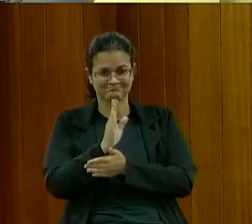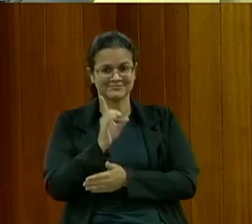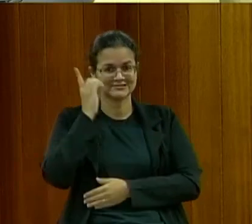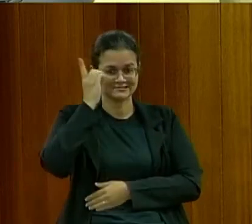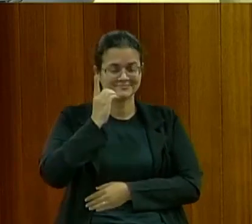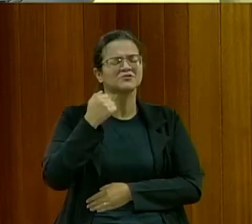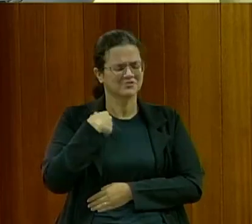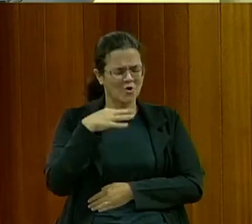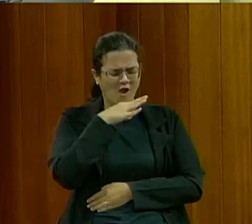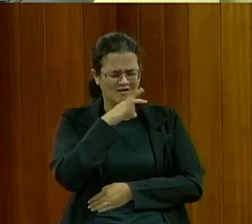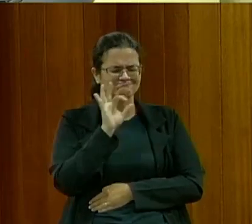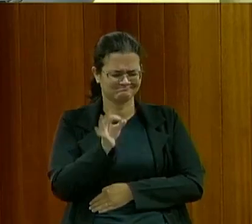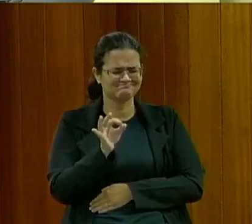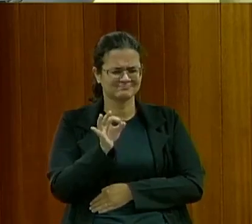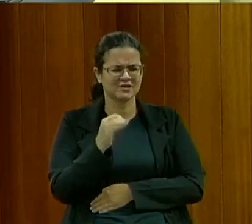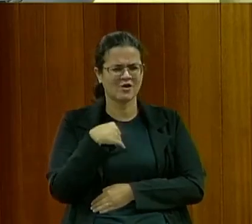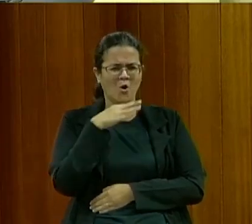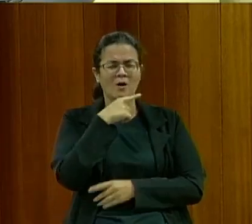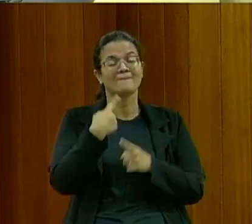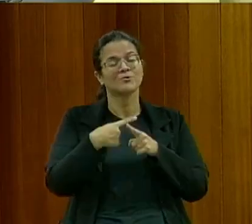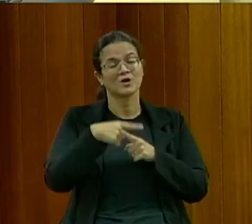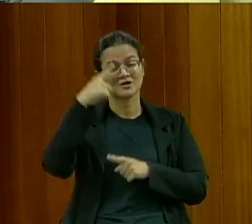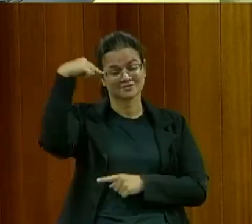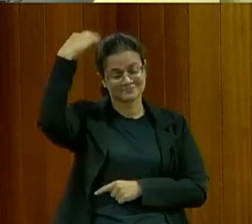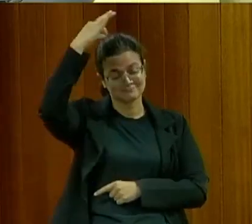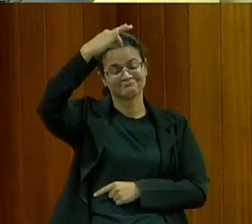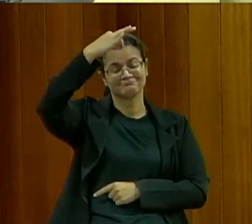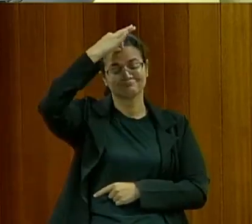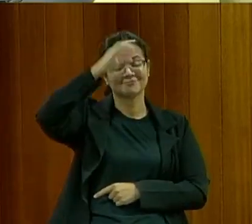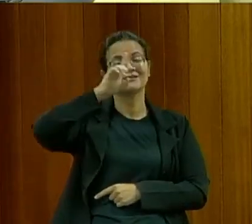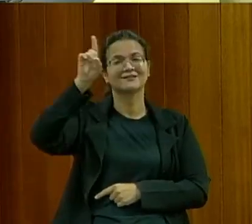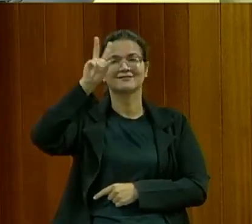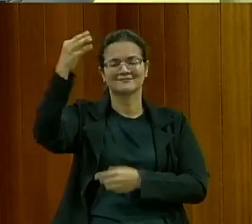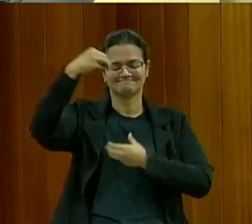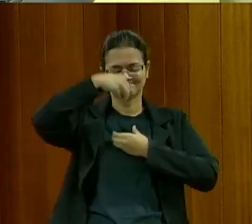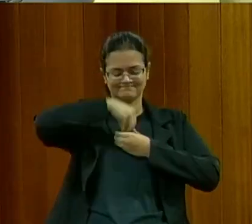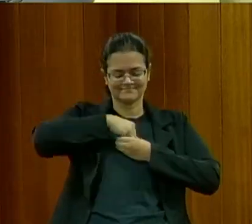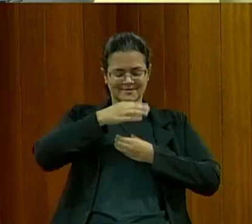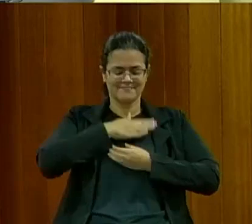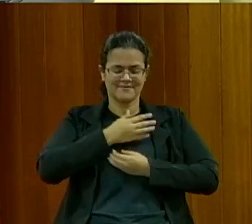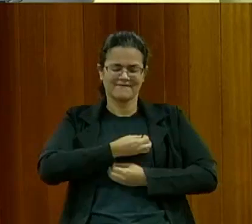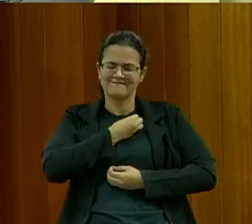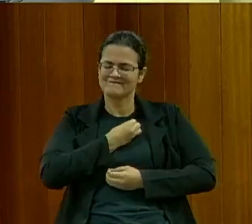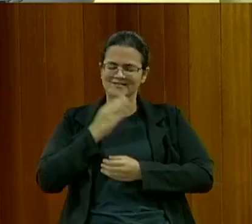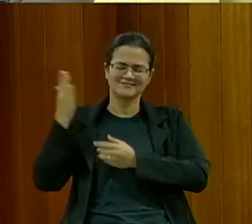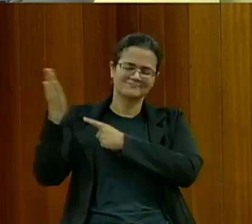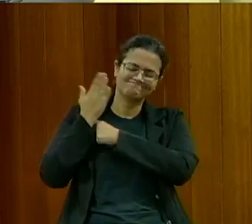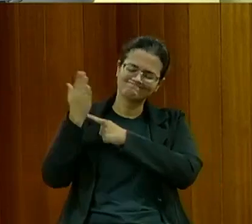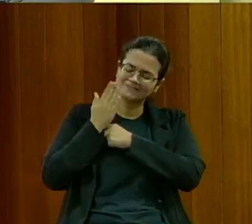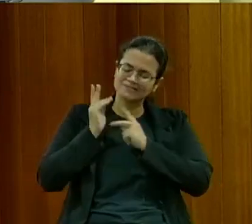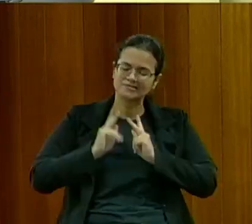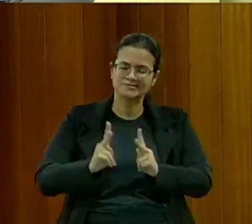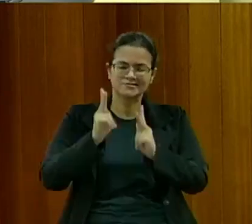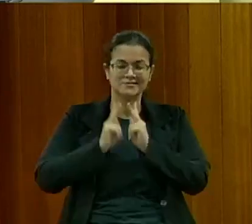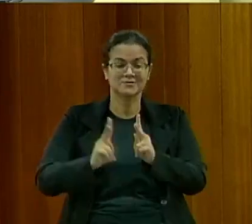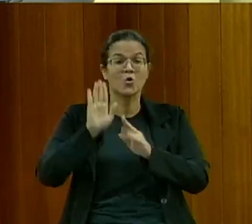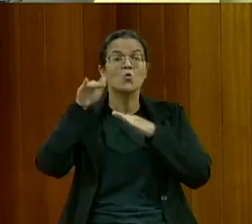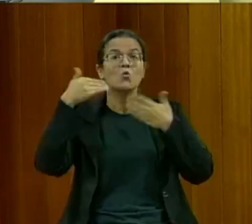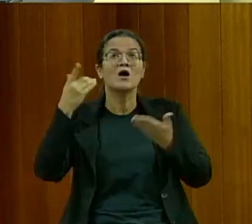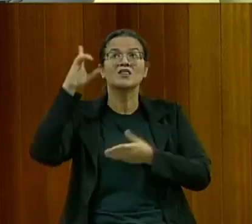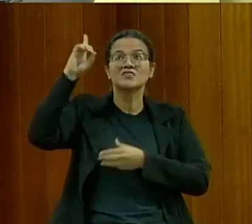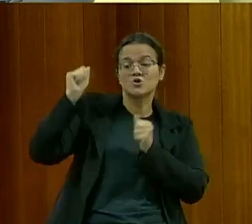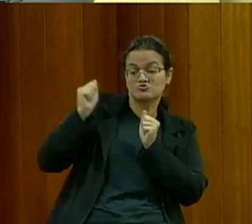o Espírito Santo de Deus se faz presente nessa campanha a todo momento. E quando Deus está, tudo acontece do bem